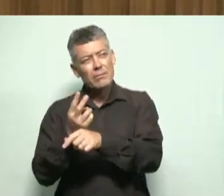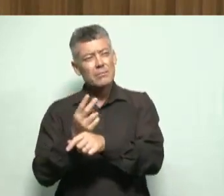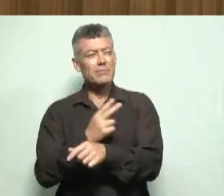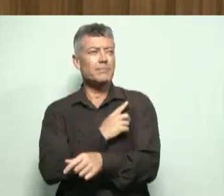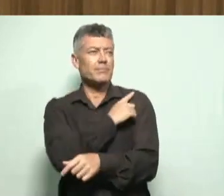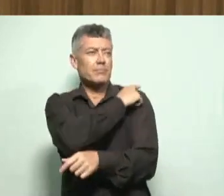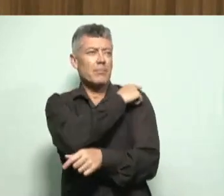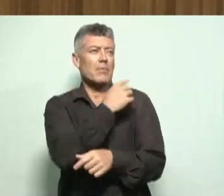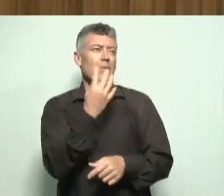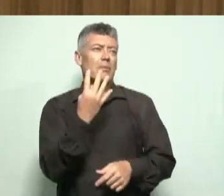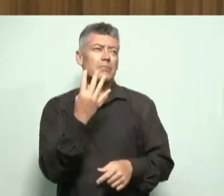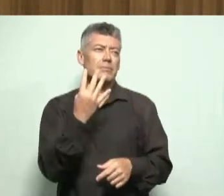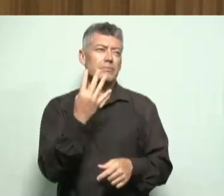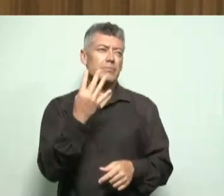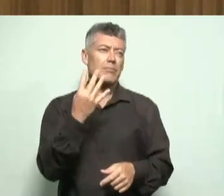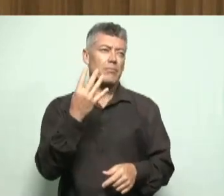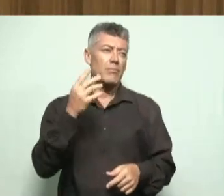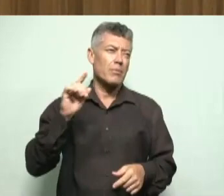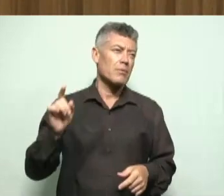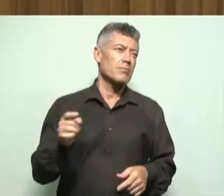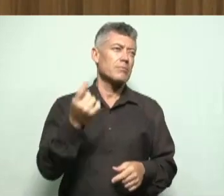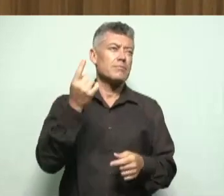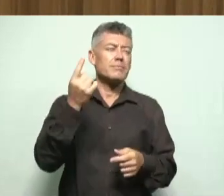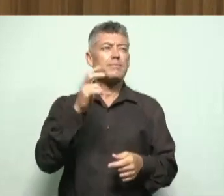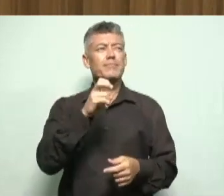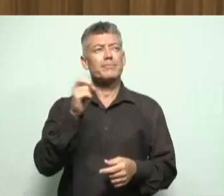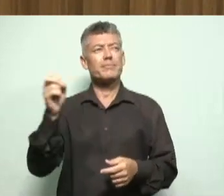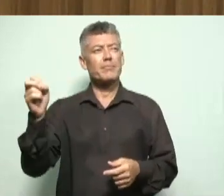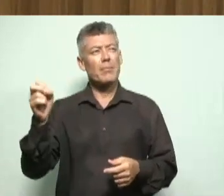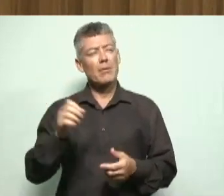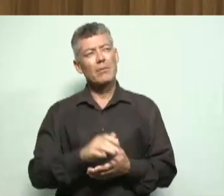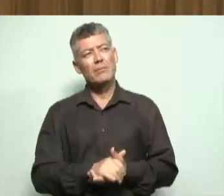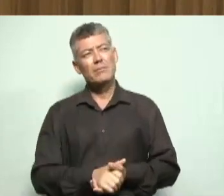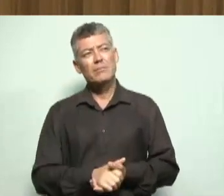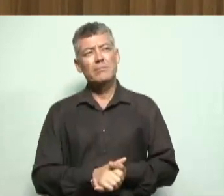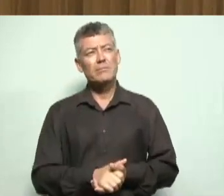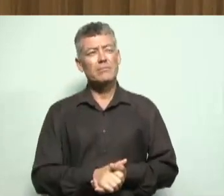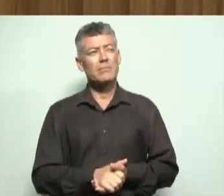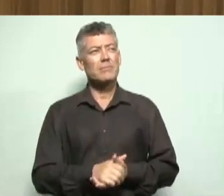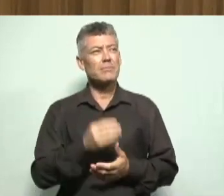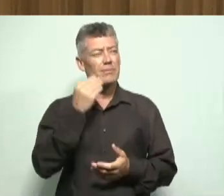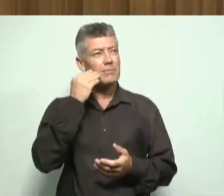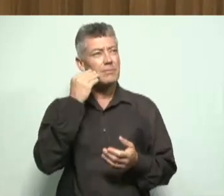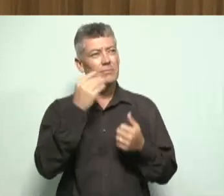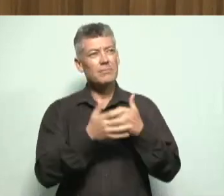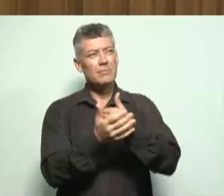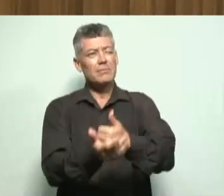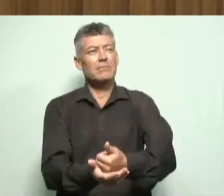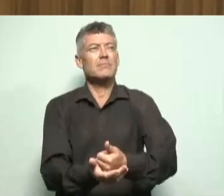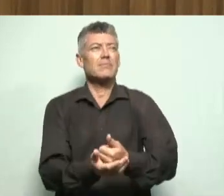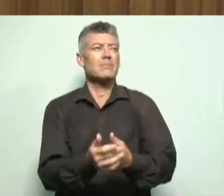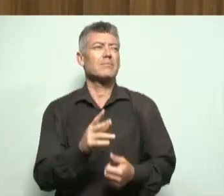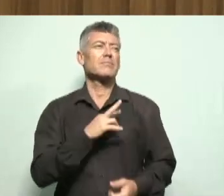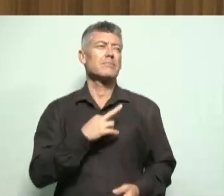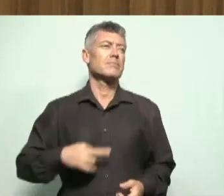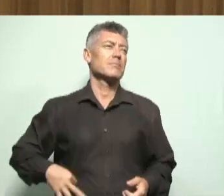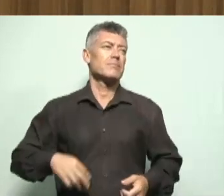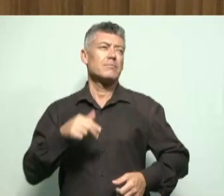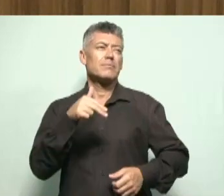colocou 4 milhões e meio. As ruas estão pavimentadas. Quem trouxe, quem fez, foi a vereadora